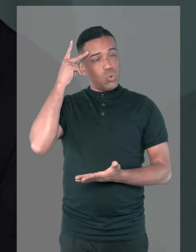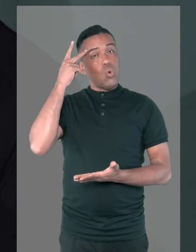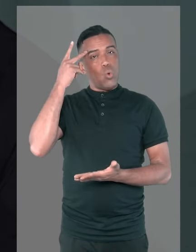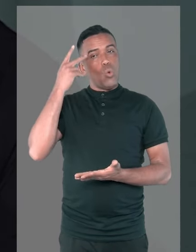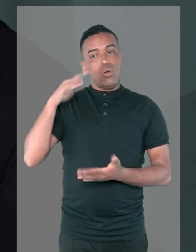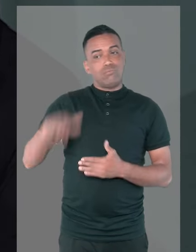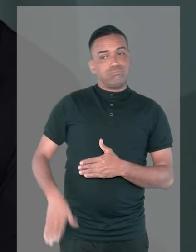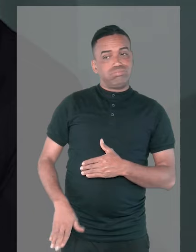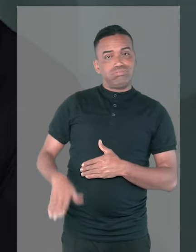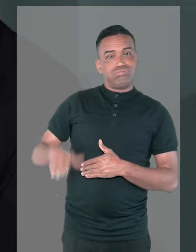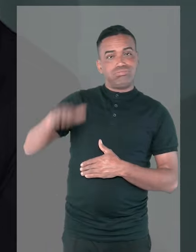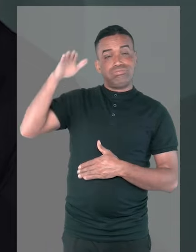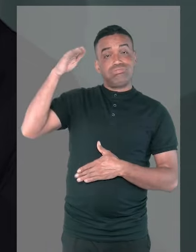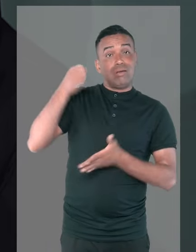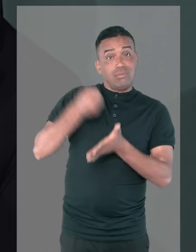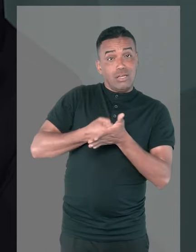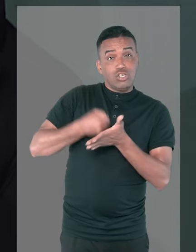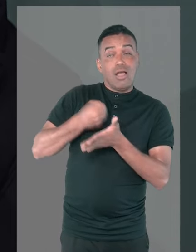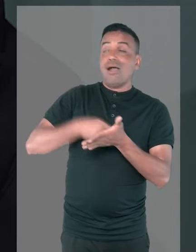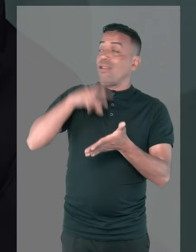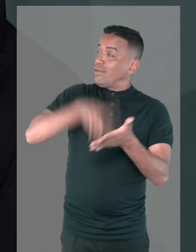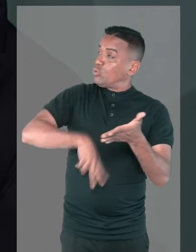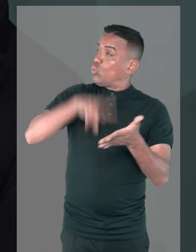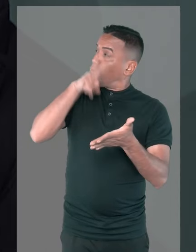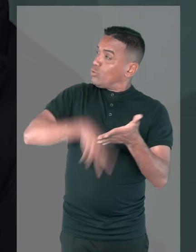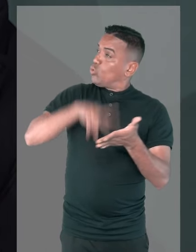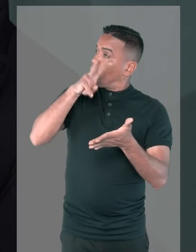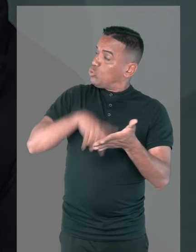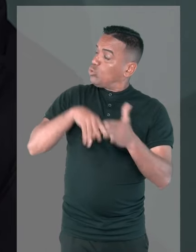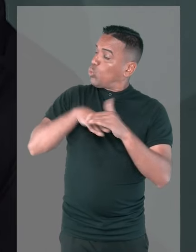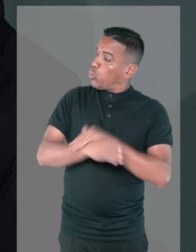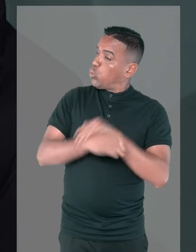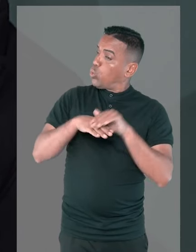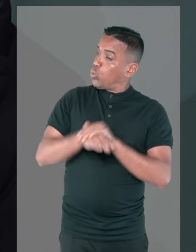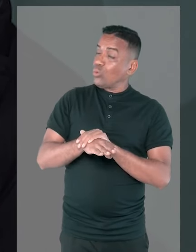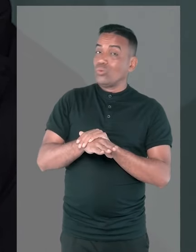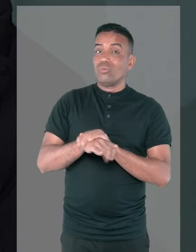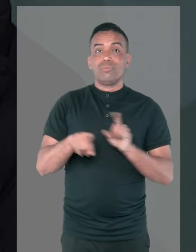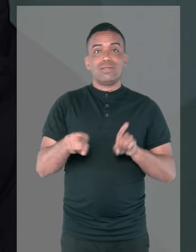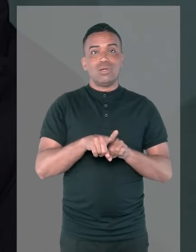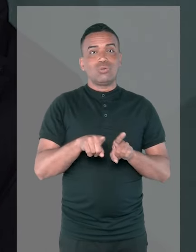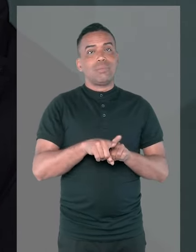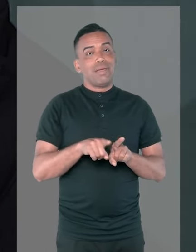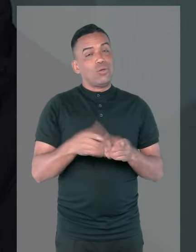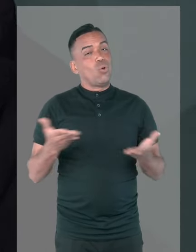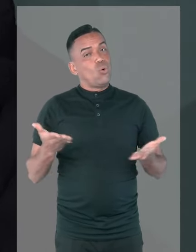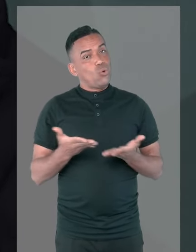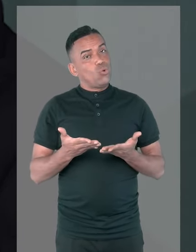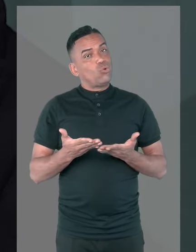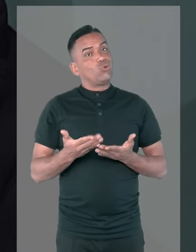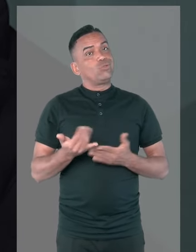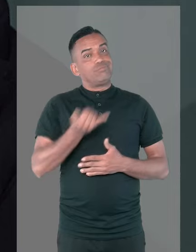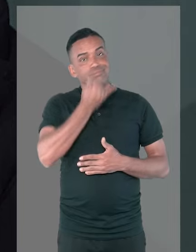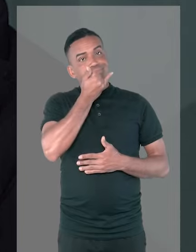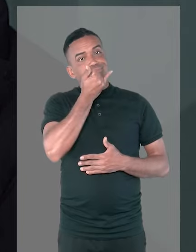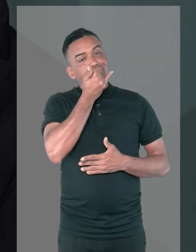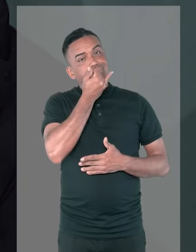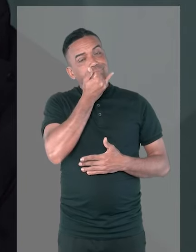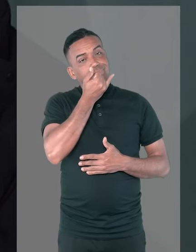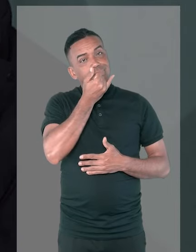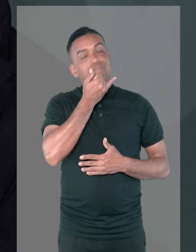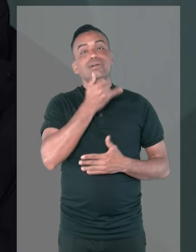desde criança, muito dedicado. E hoje, eu também sou vítima da interferência da inteligência